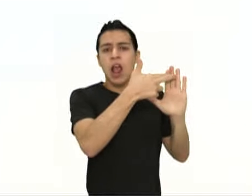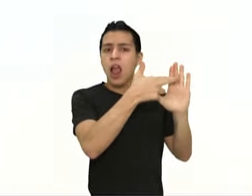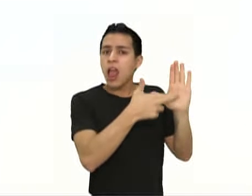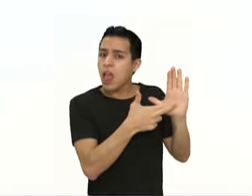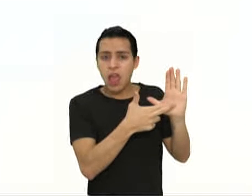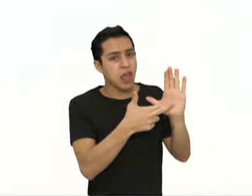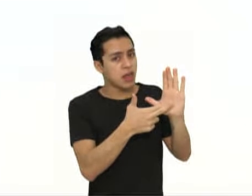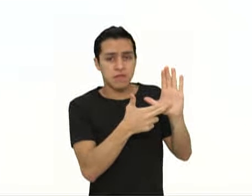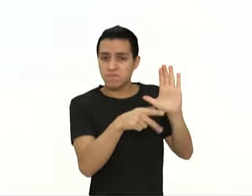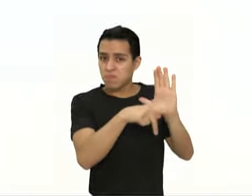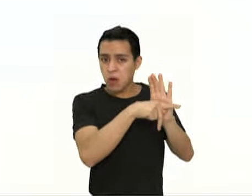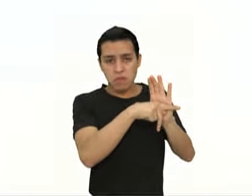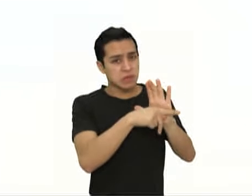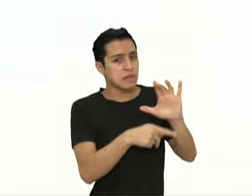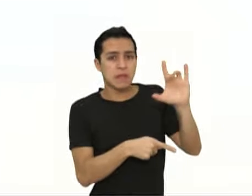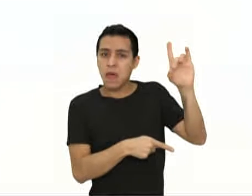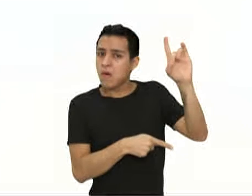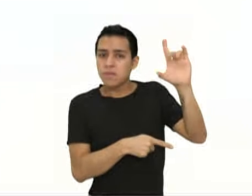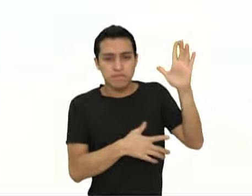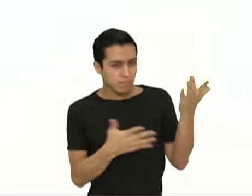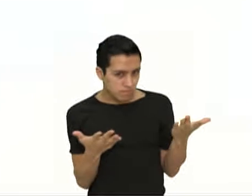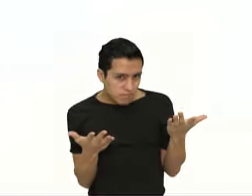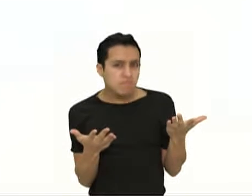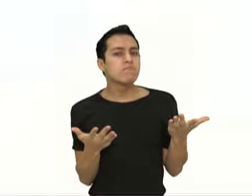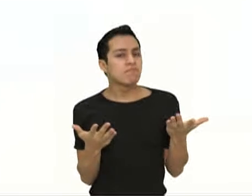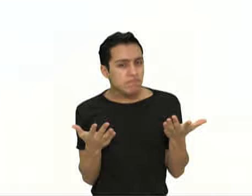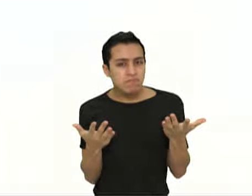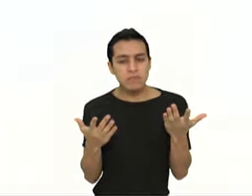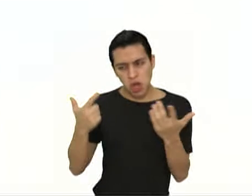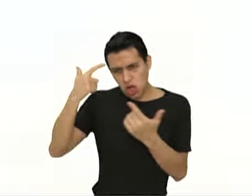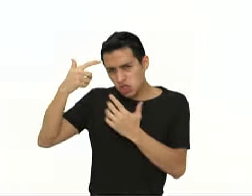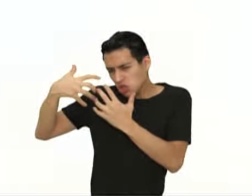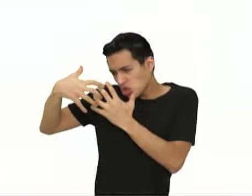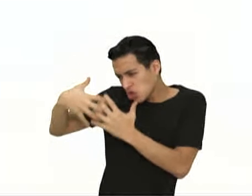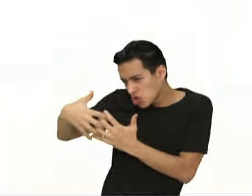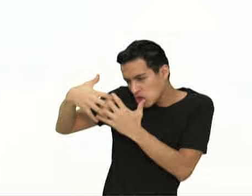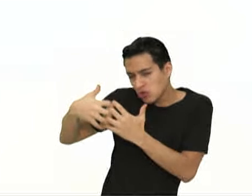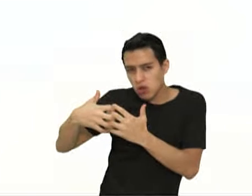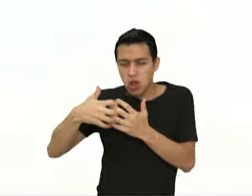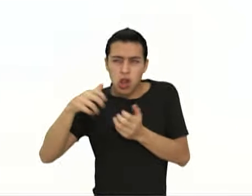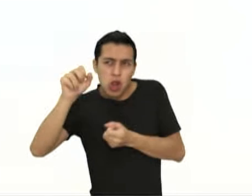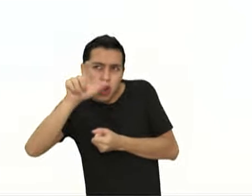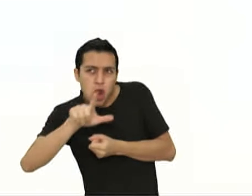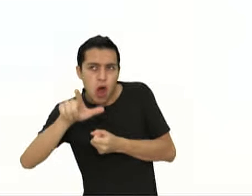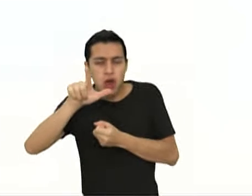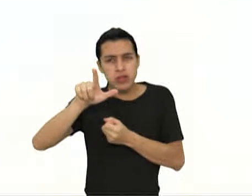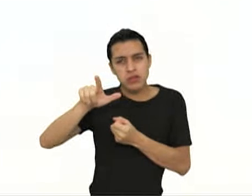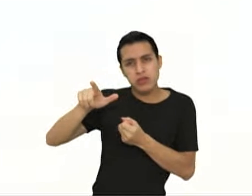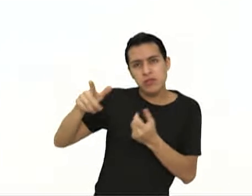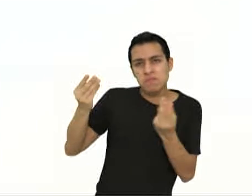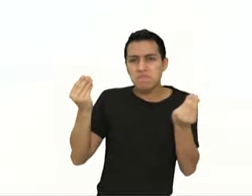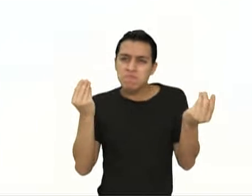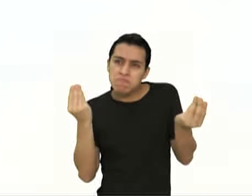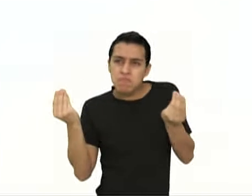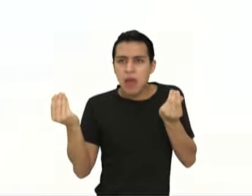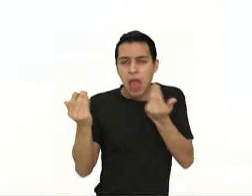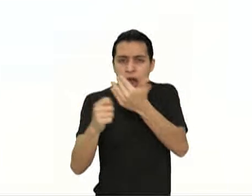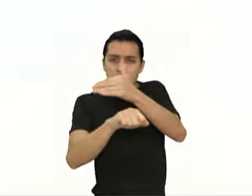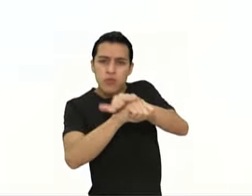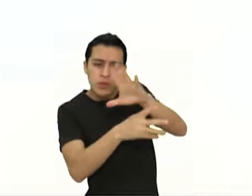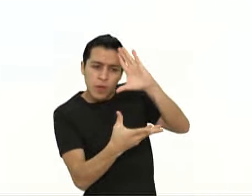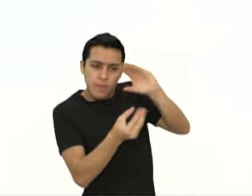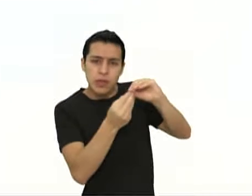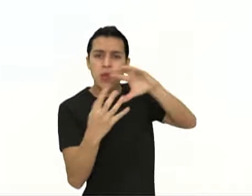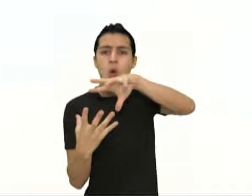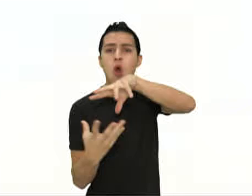revelações divinas, Por mais que a razão, com a lógica, com a dedução, da filosofia ajudasse a entender o mundo,